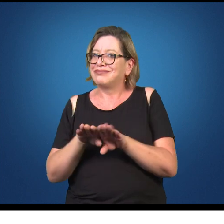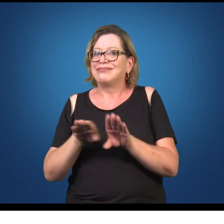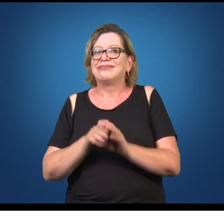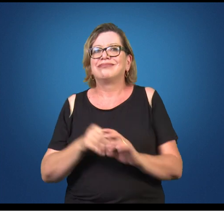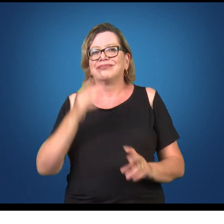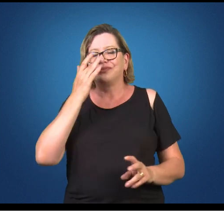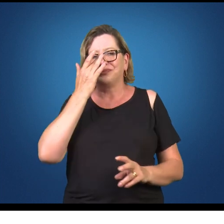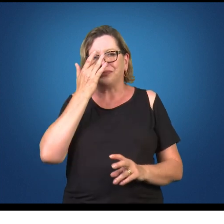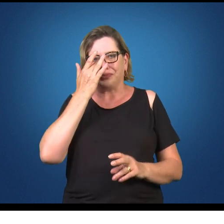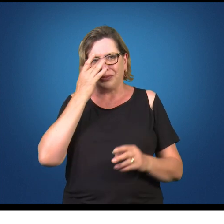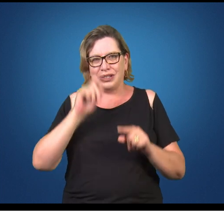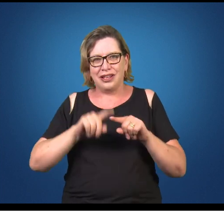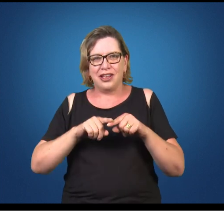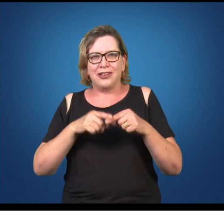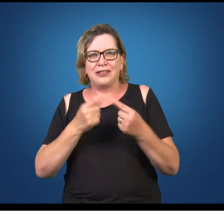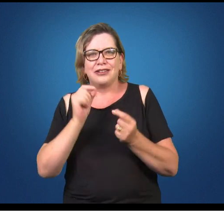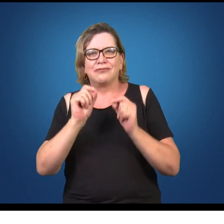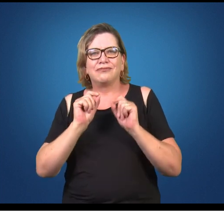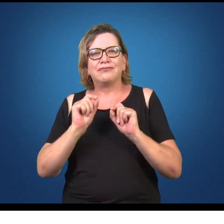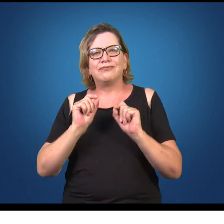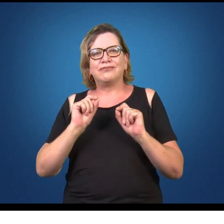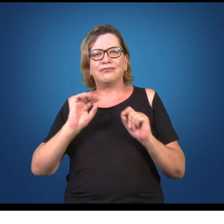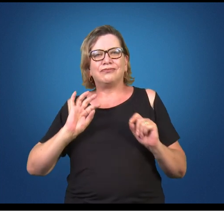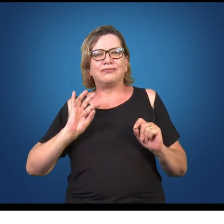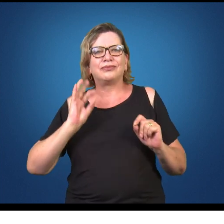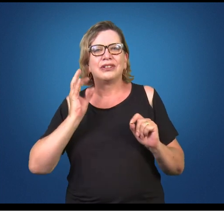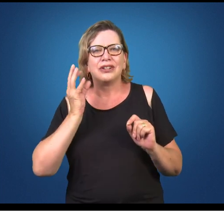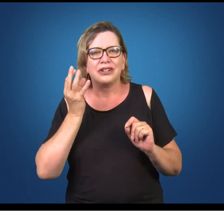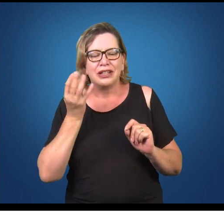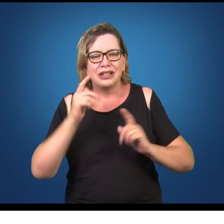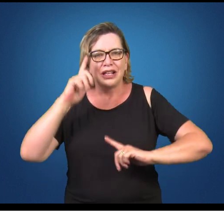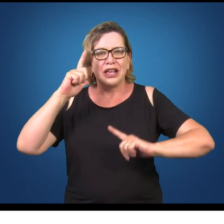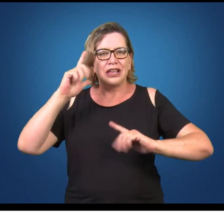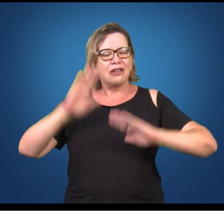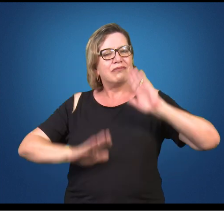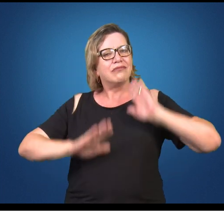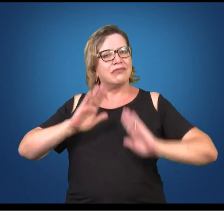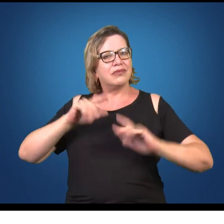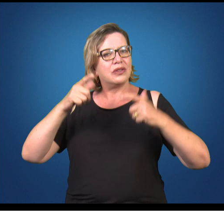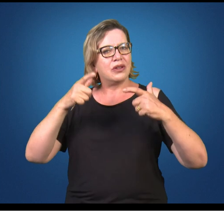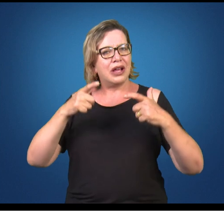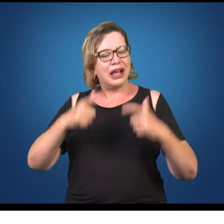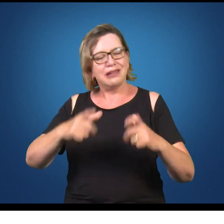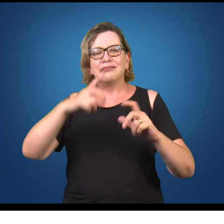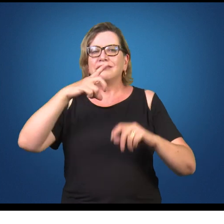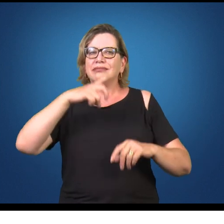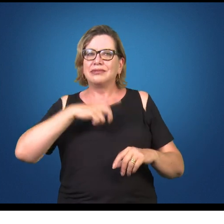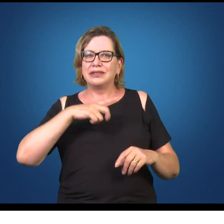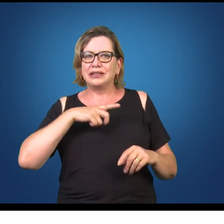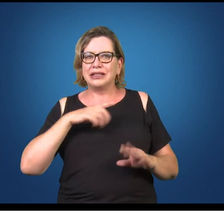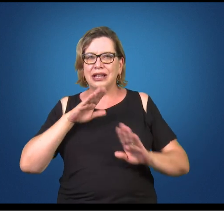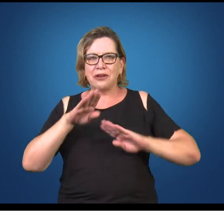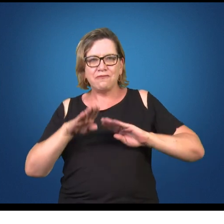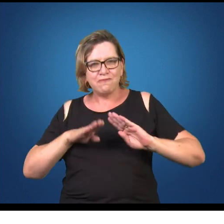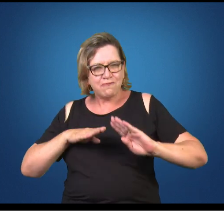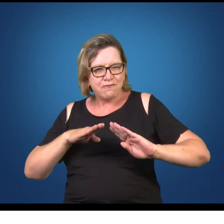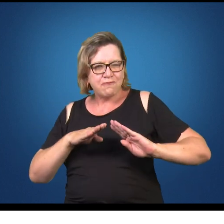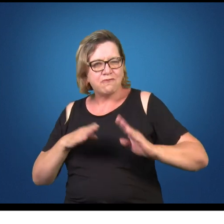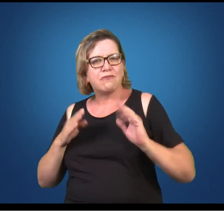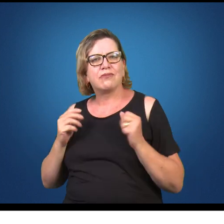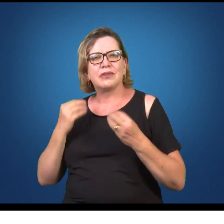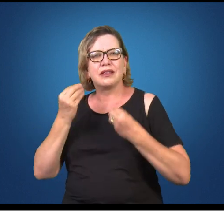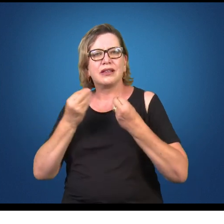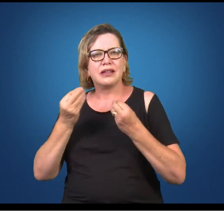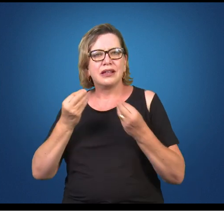ensino. Mas, enfim, isso em alguns espaços a gente tem visto alguns movimentos,